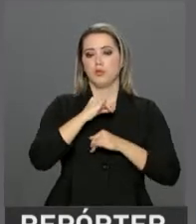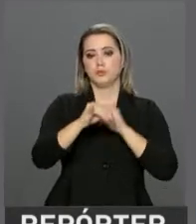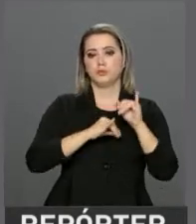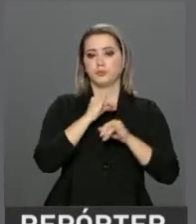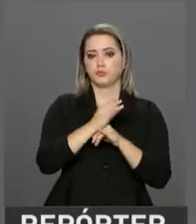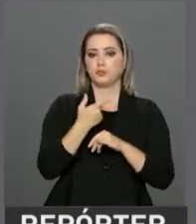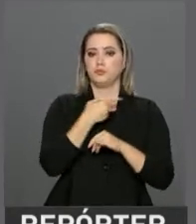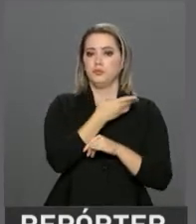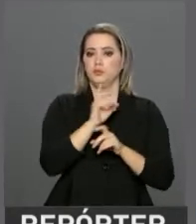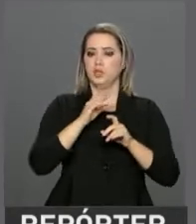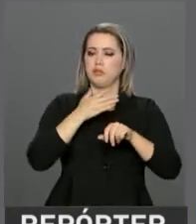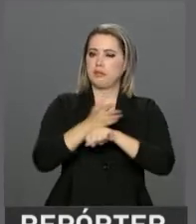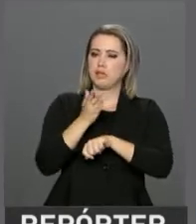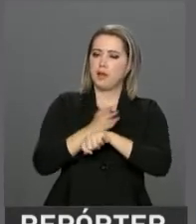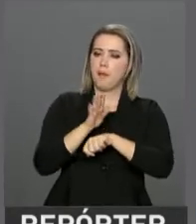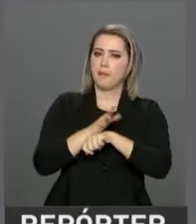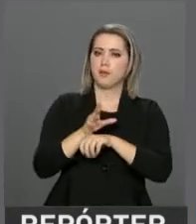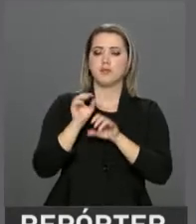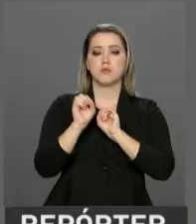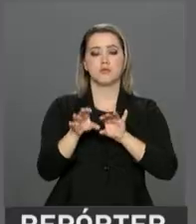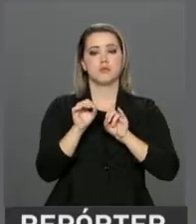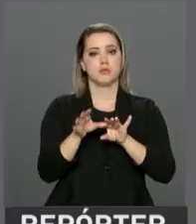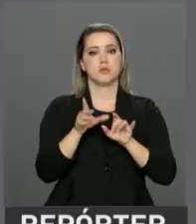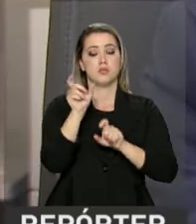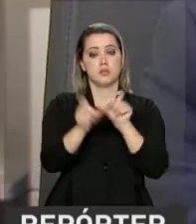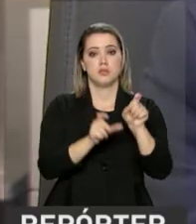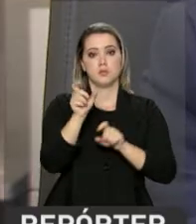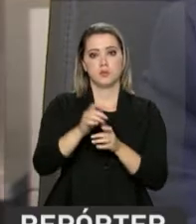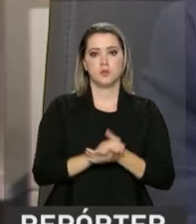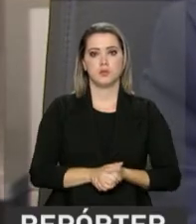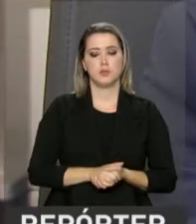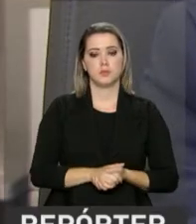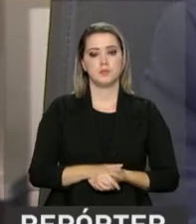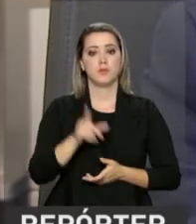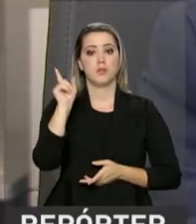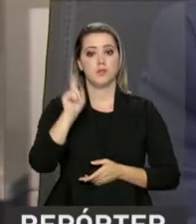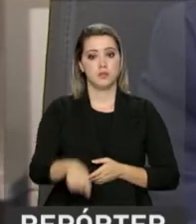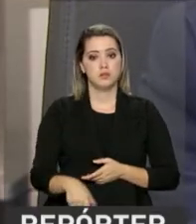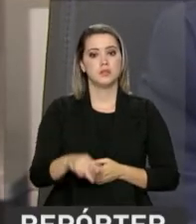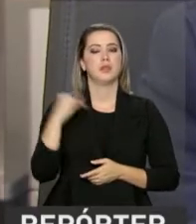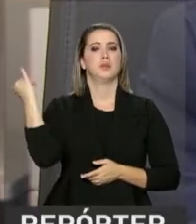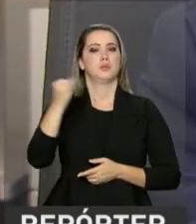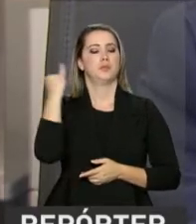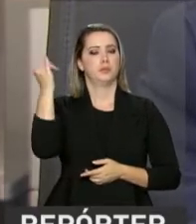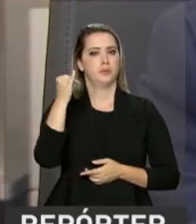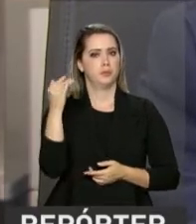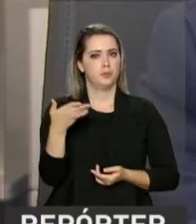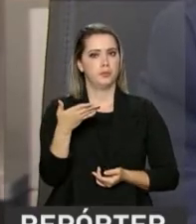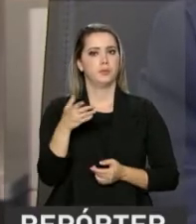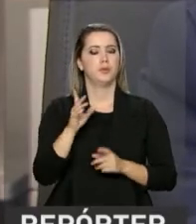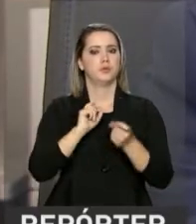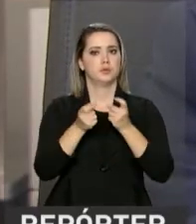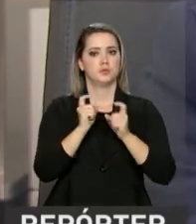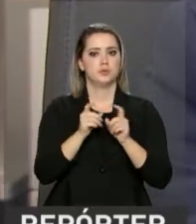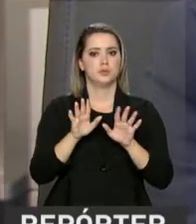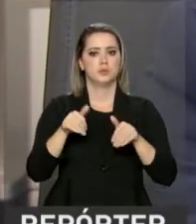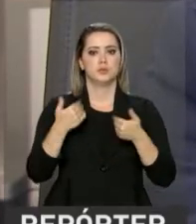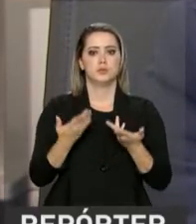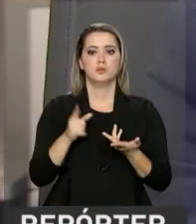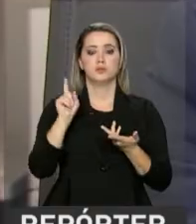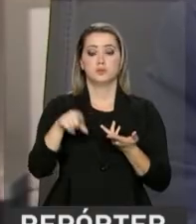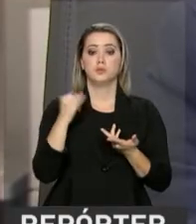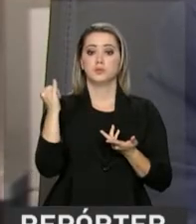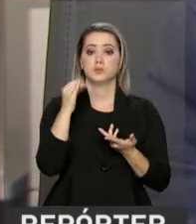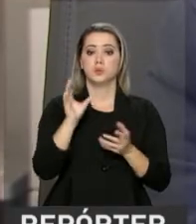treinamentos e orientações técnicas aos gestores é um elemento de despesa importante da administração pública por isso é fundamental